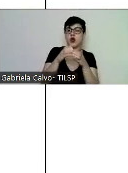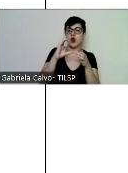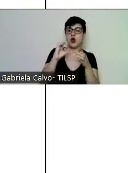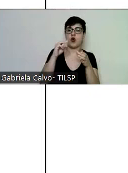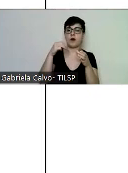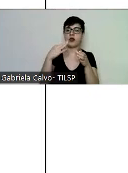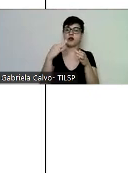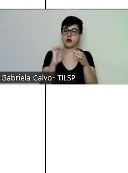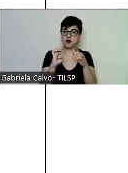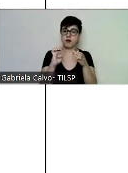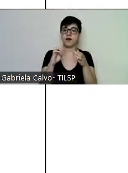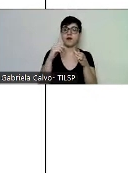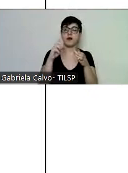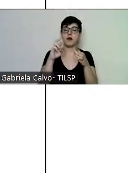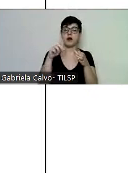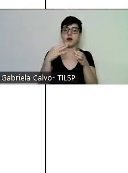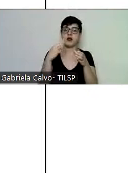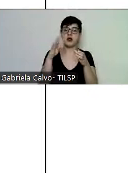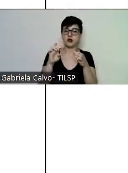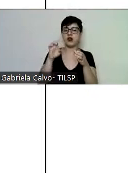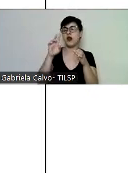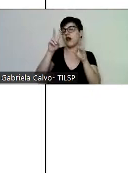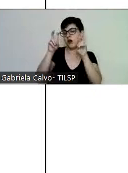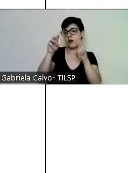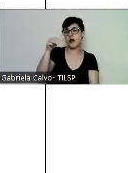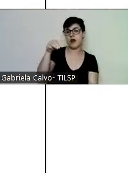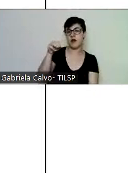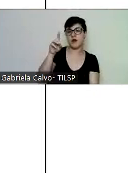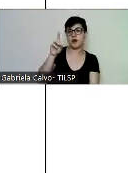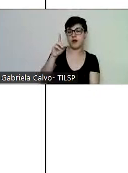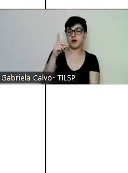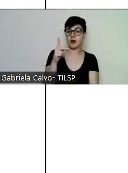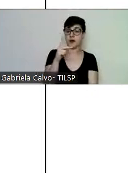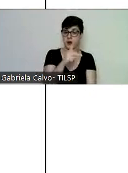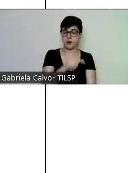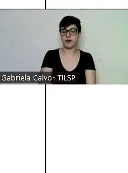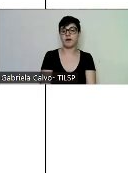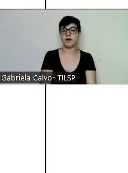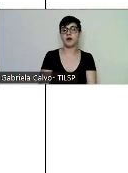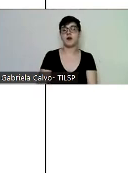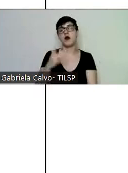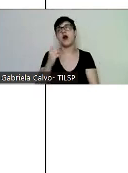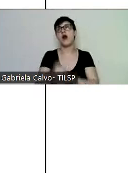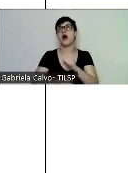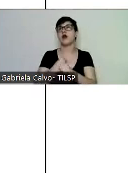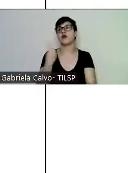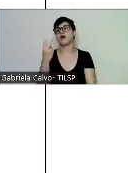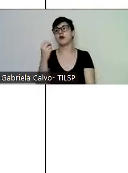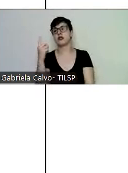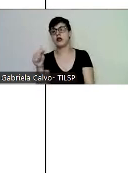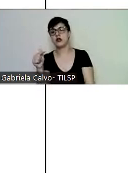né o conhecido mdpp esse comitê ele vai trabalhar entre 17 e 19 numa série de